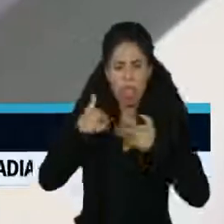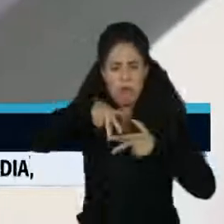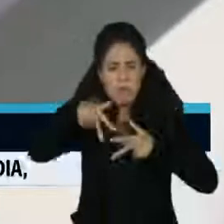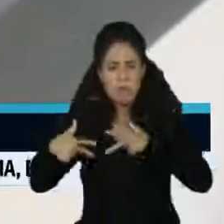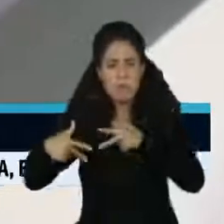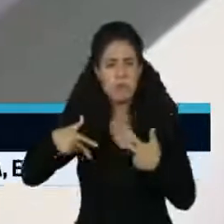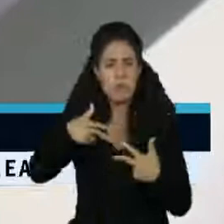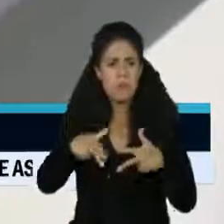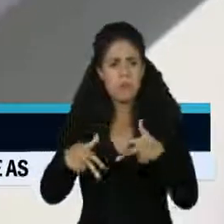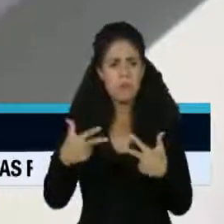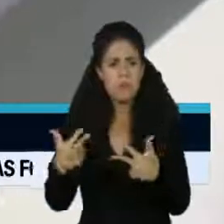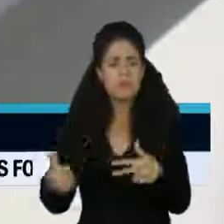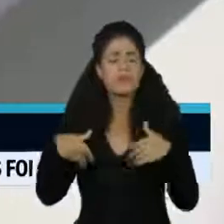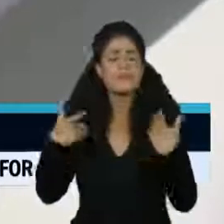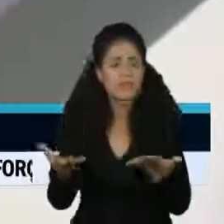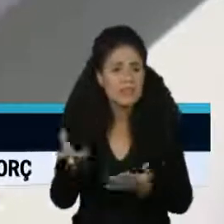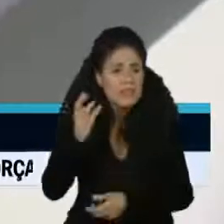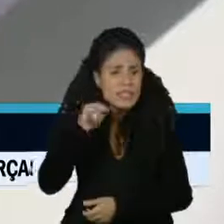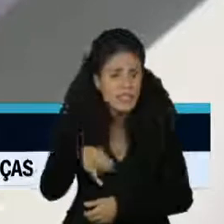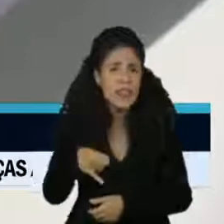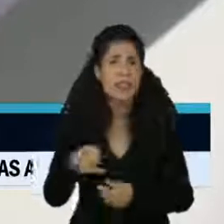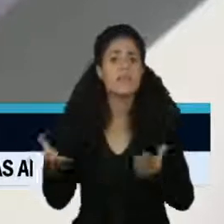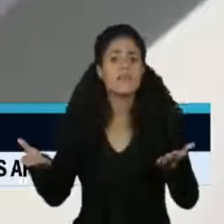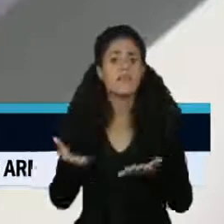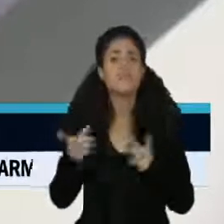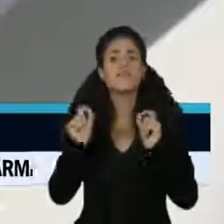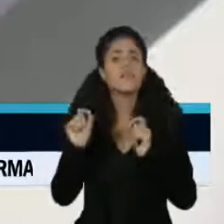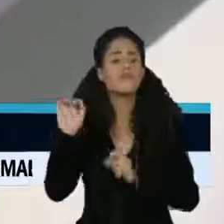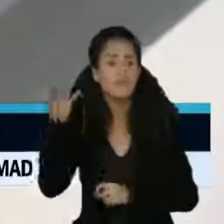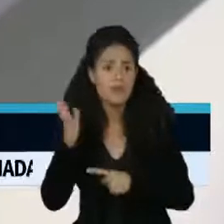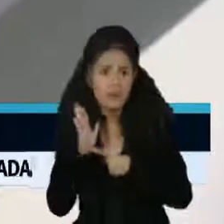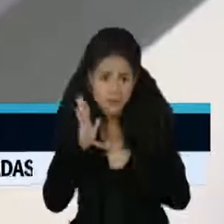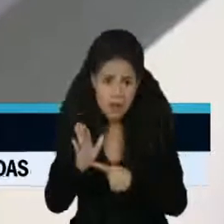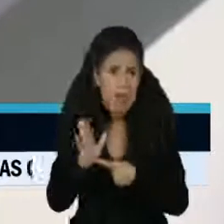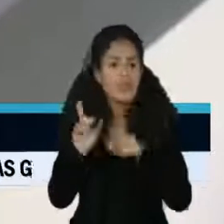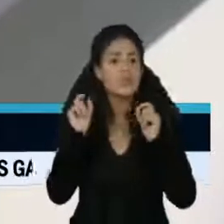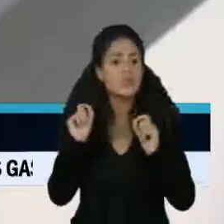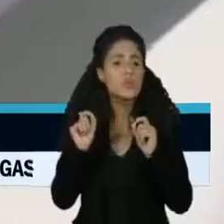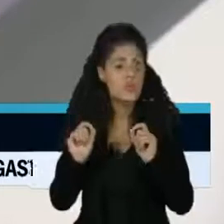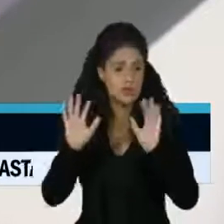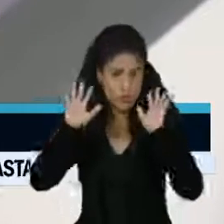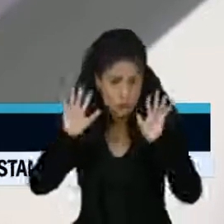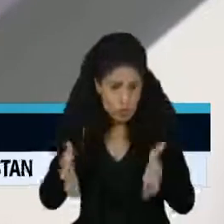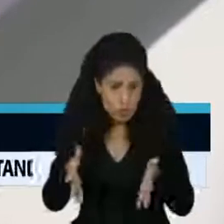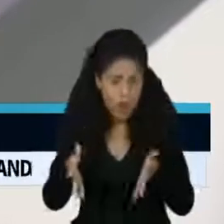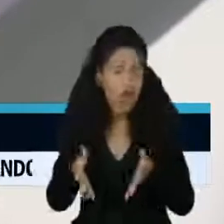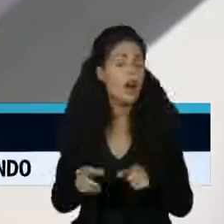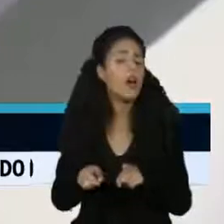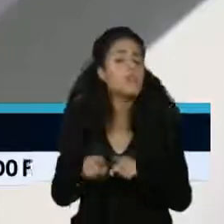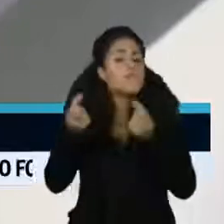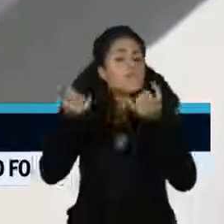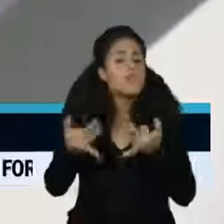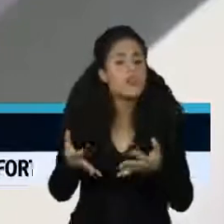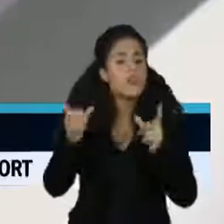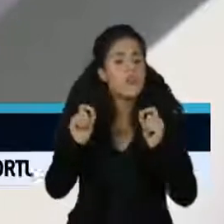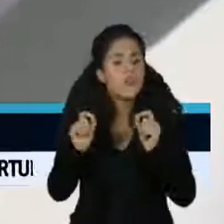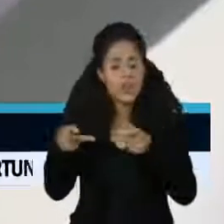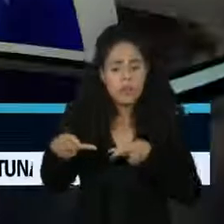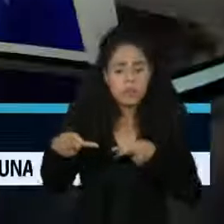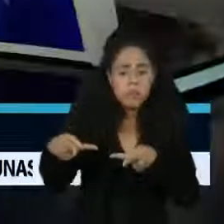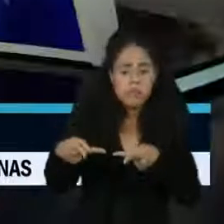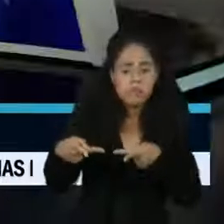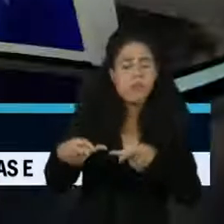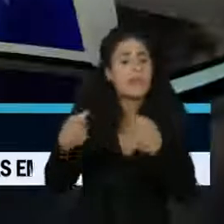o senhor ponha esse tipo de coisa então essa visita com o bem vício o próprio mandatário é uma